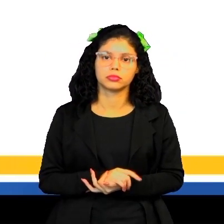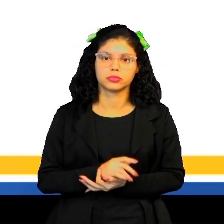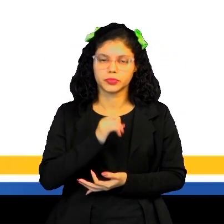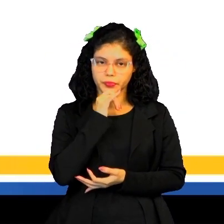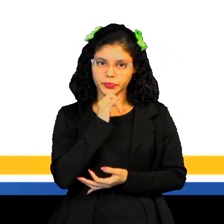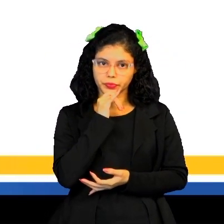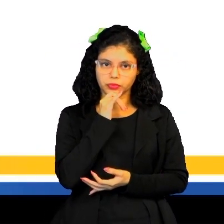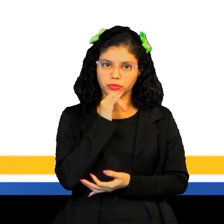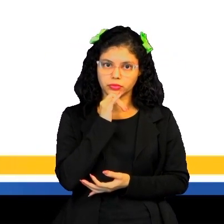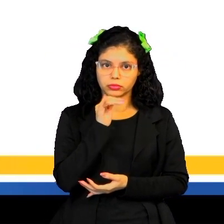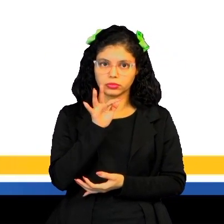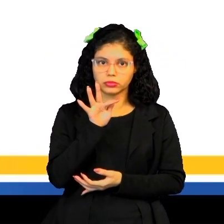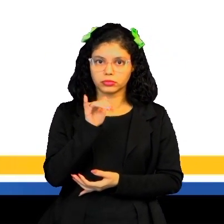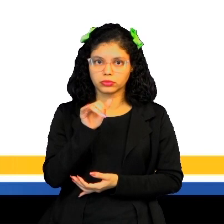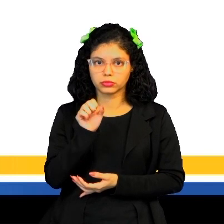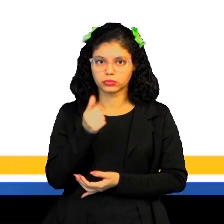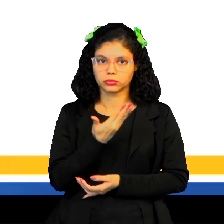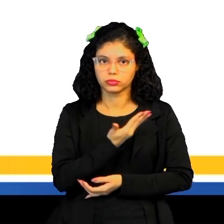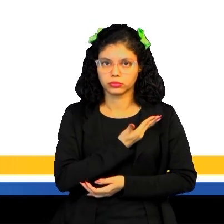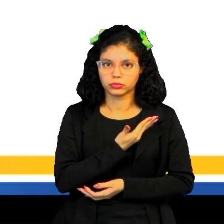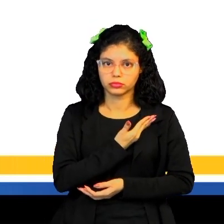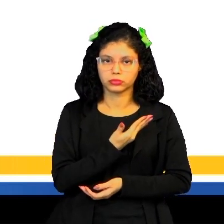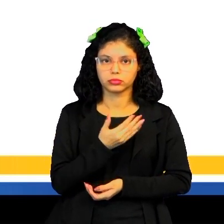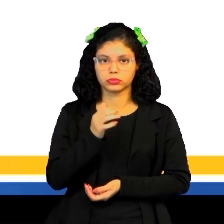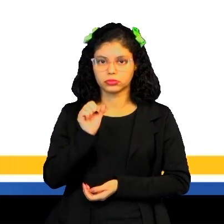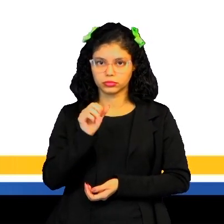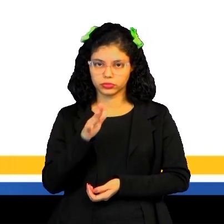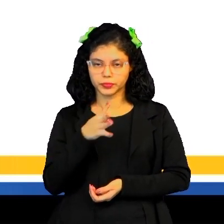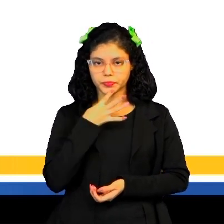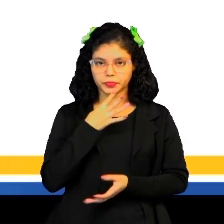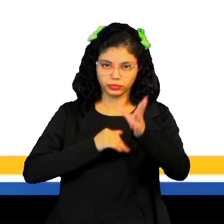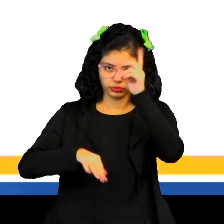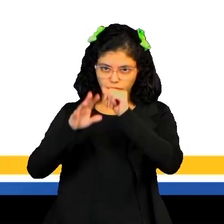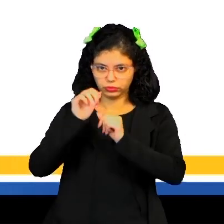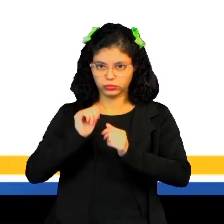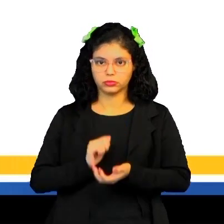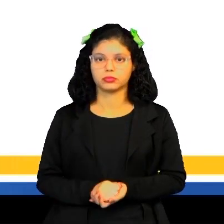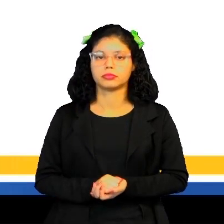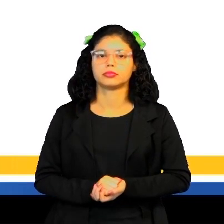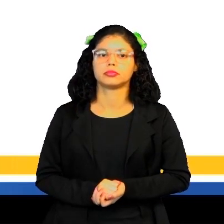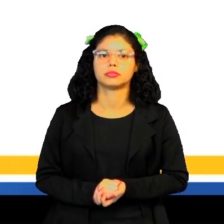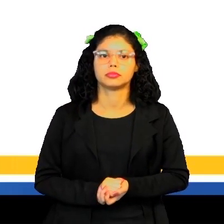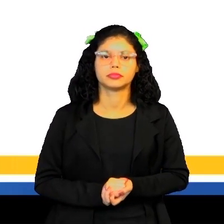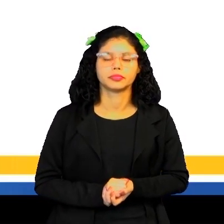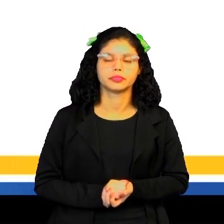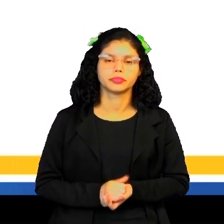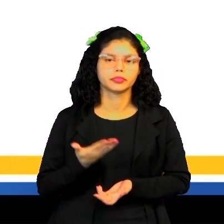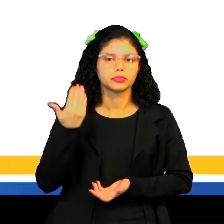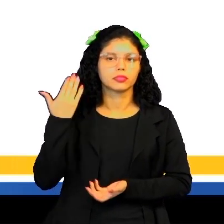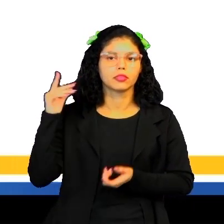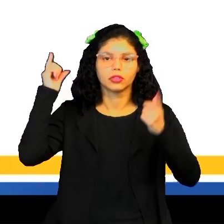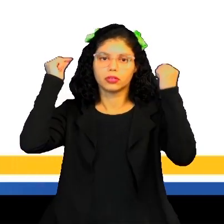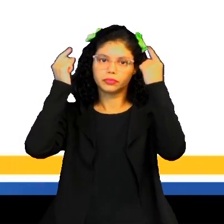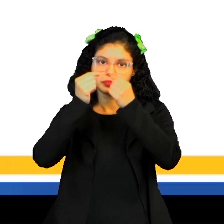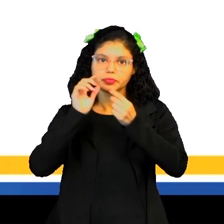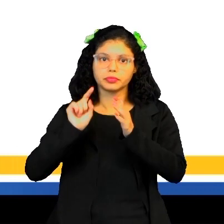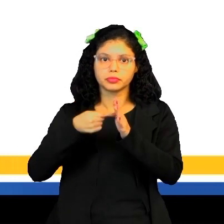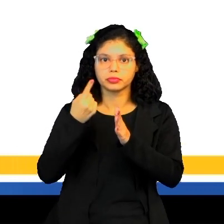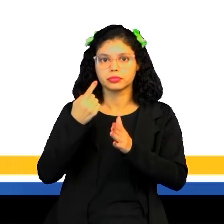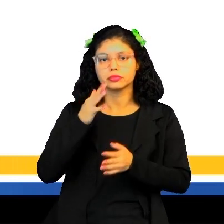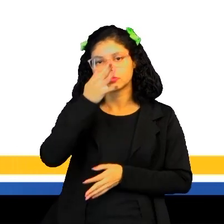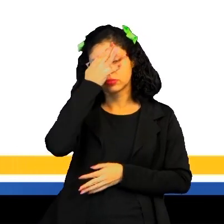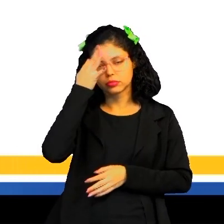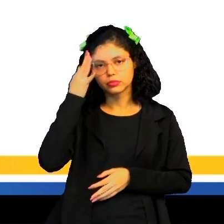tem, o philos, que é o amigo, Sofia, o conhecimento, filosofia, vem lá do grego. Os